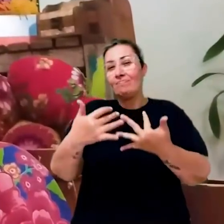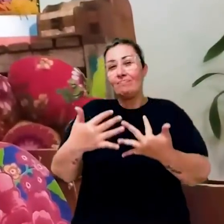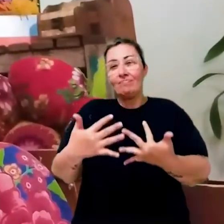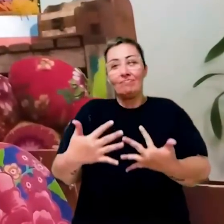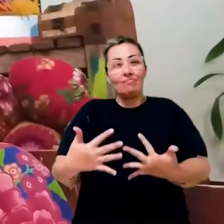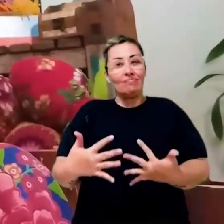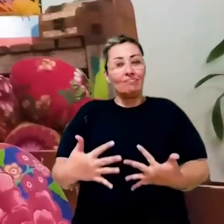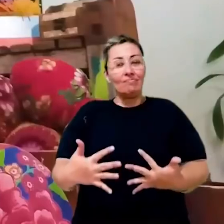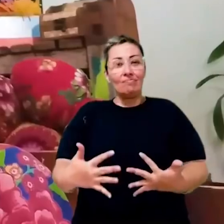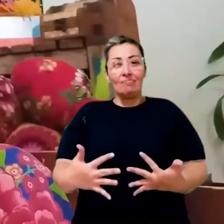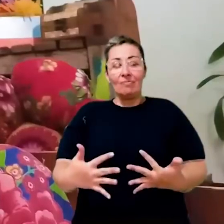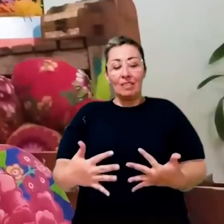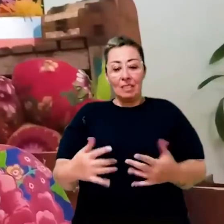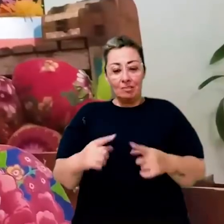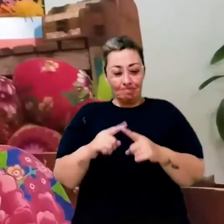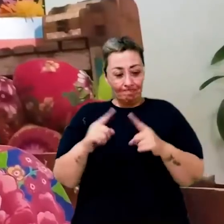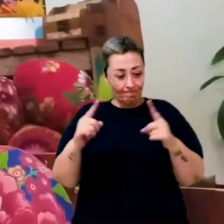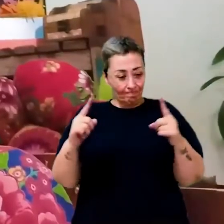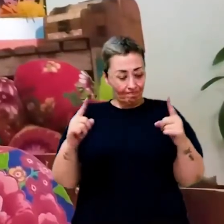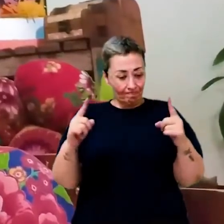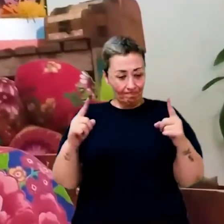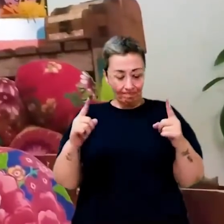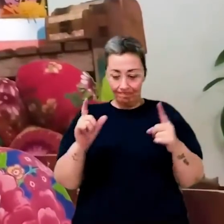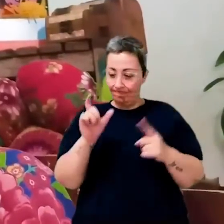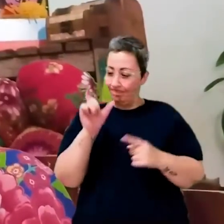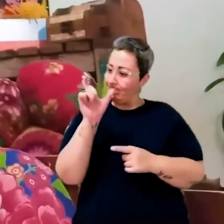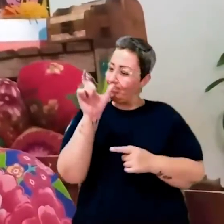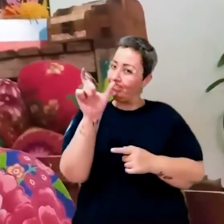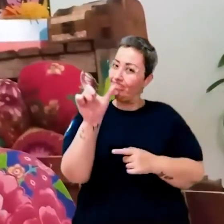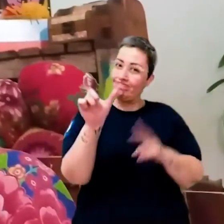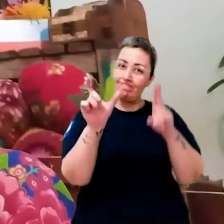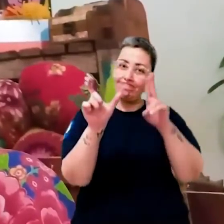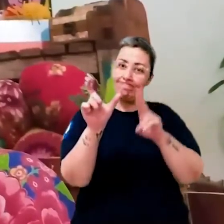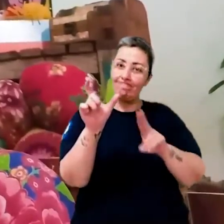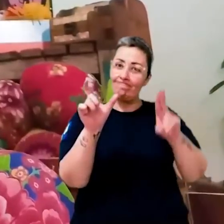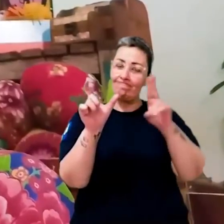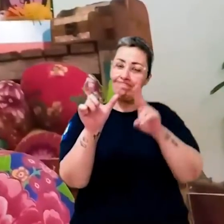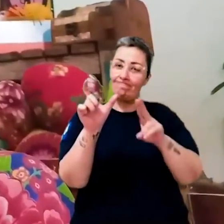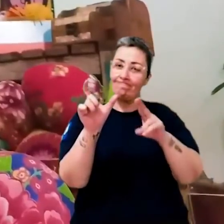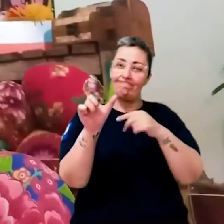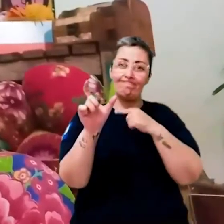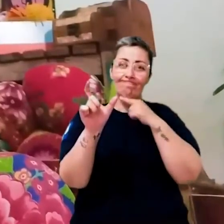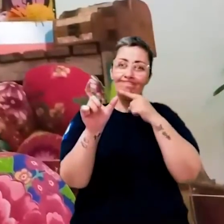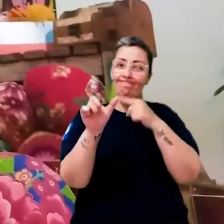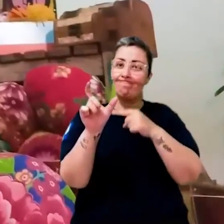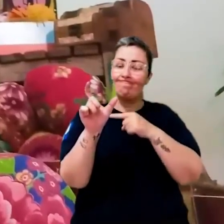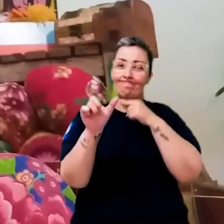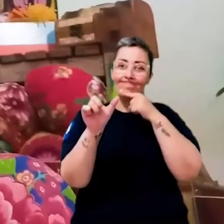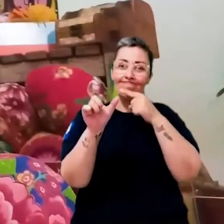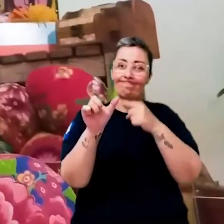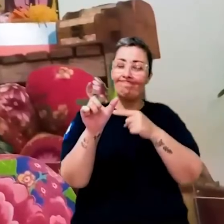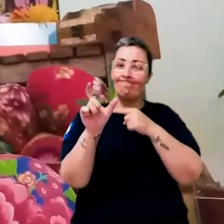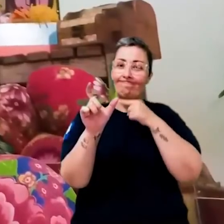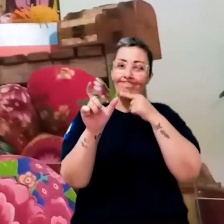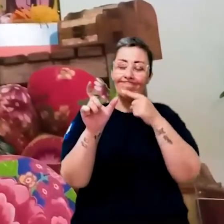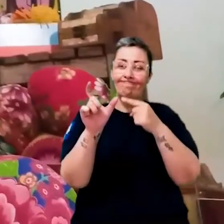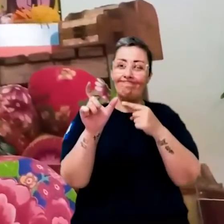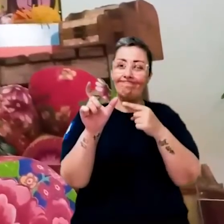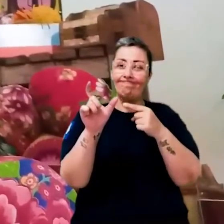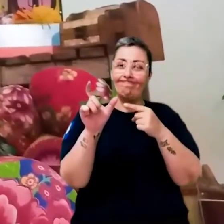para lhe falar, mas com palavras não sei dizer